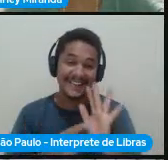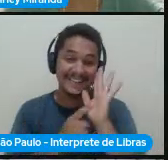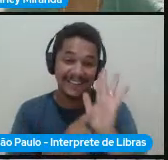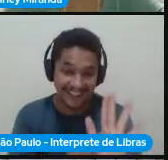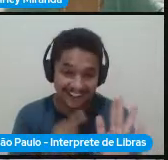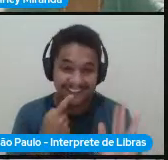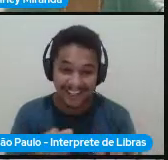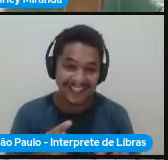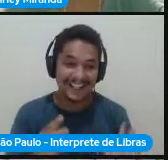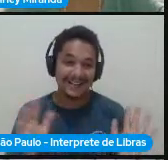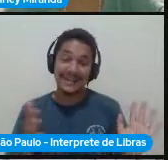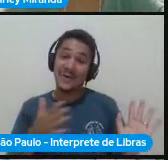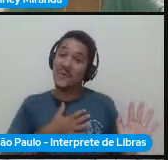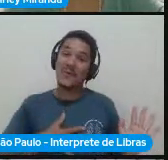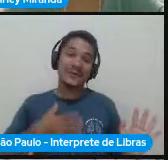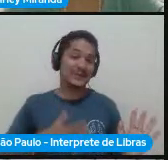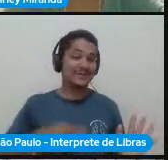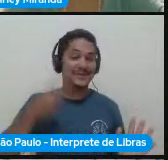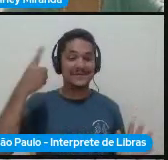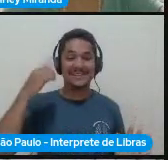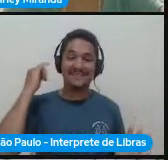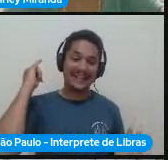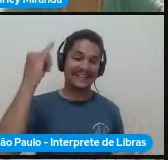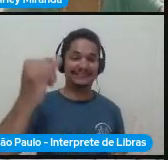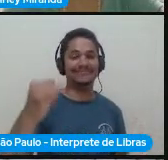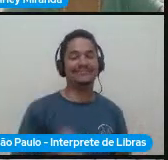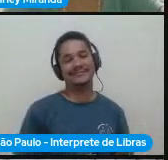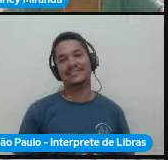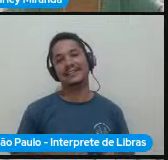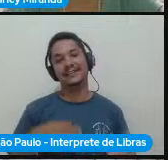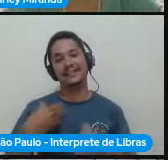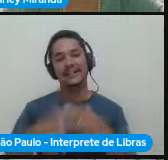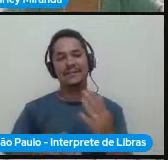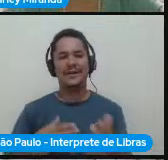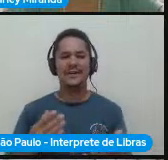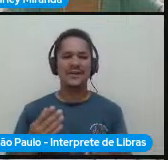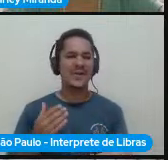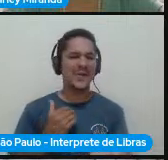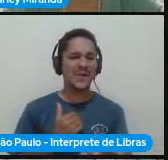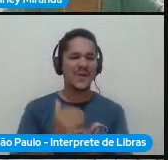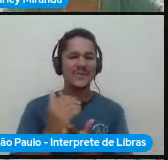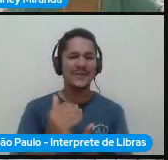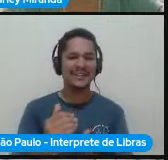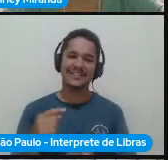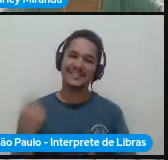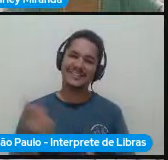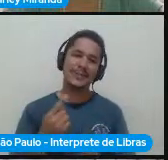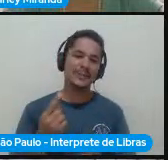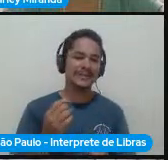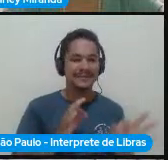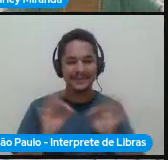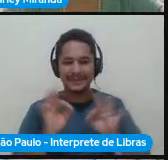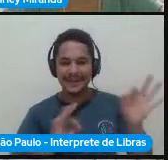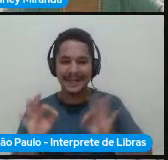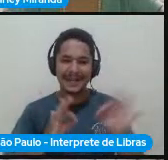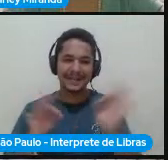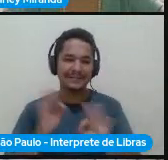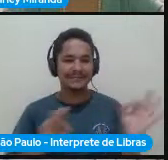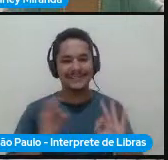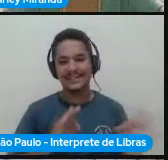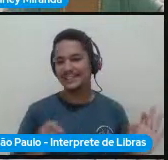gosto de dar notícia de primeira mão, daqui a pouco eles começam a falar. Nossa, que a gente está construindo ainda. Mas já agora tá... já